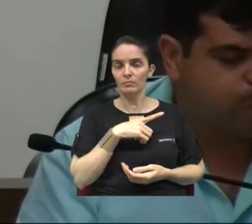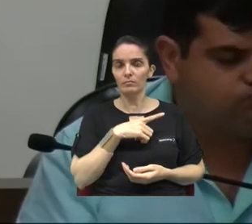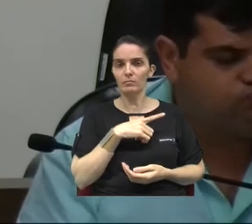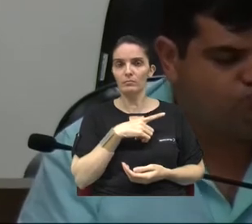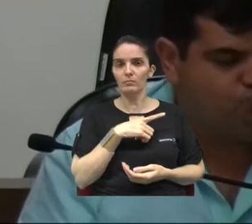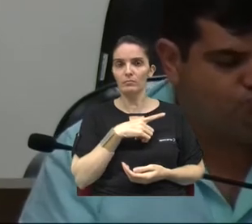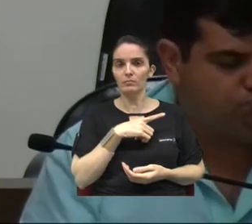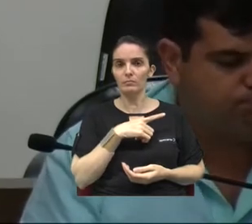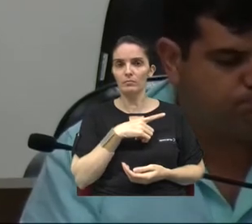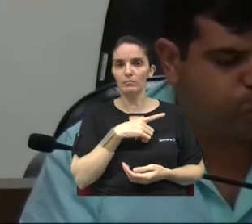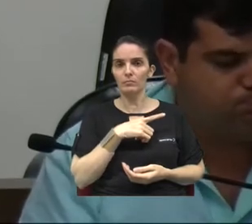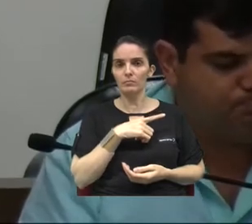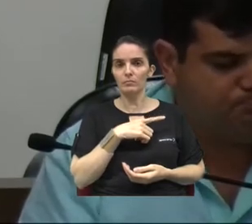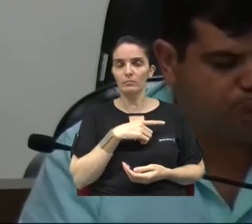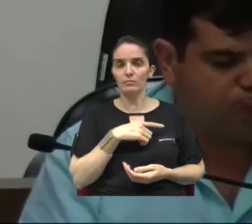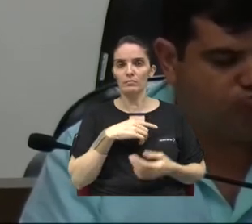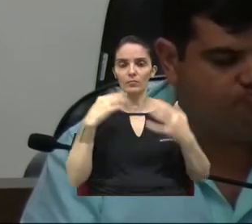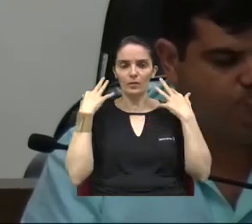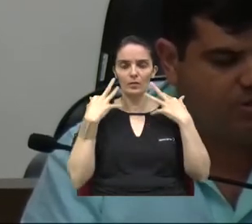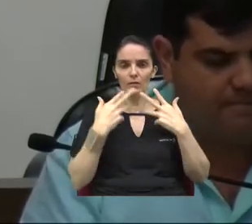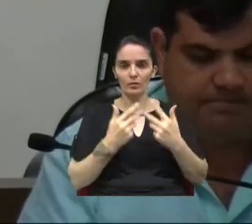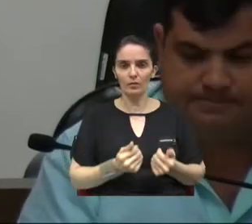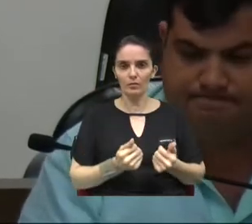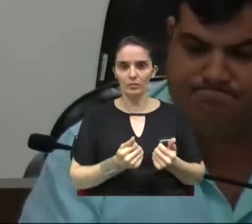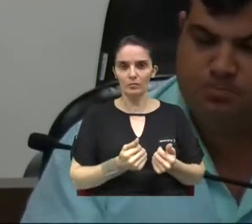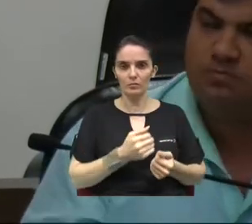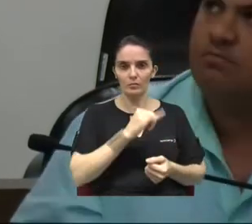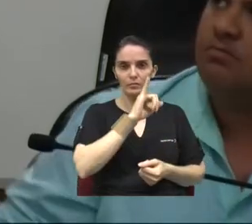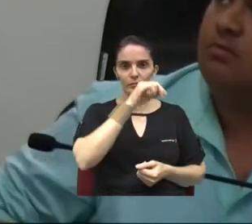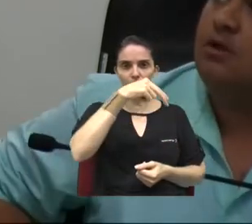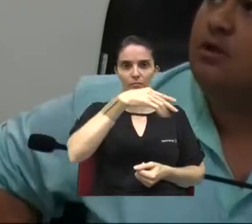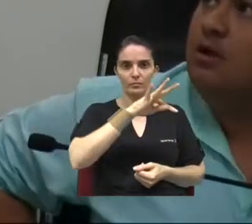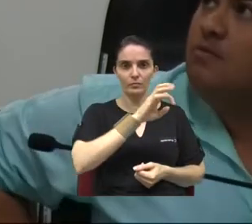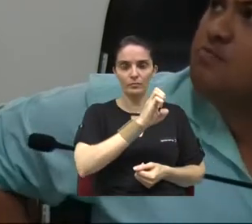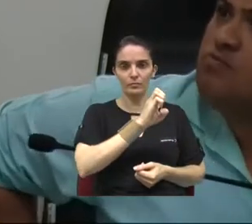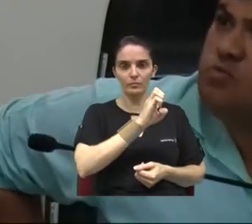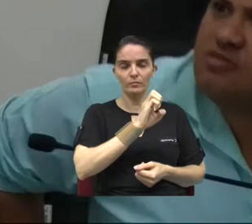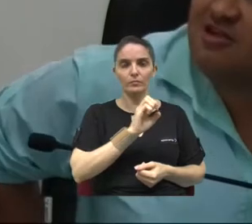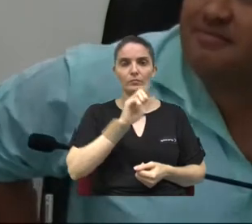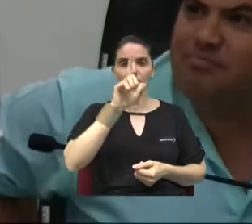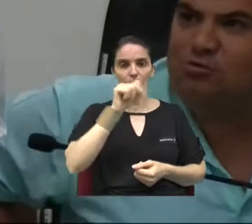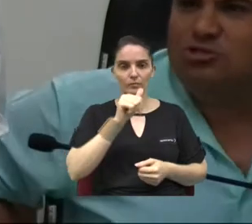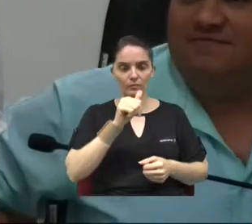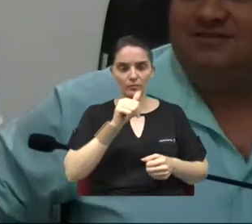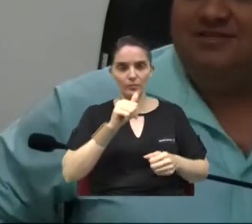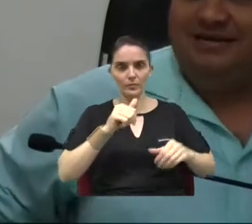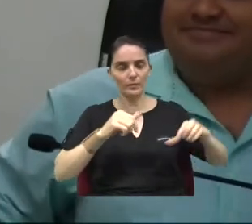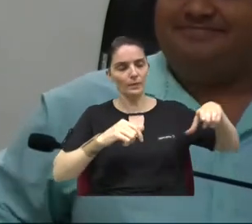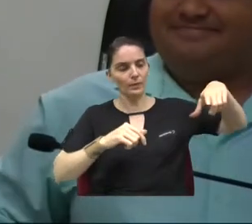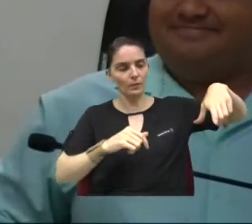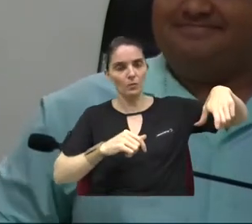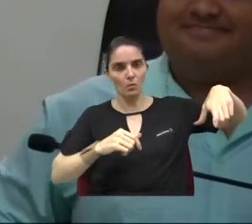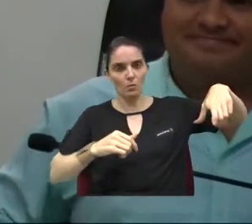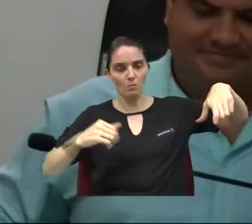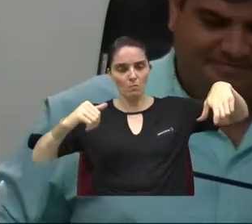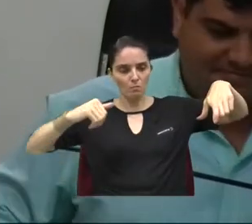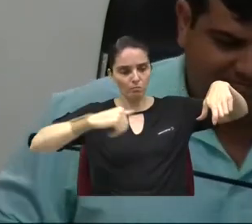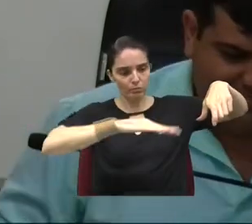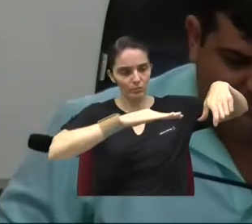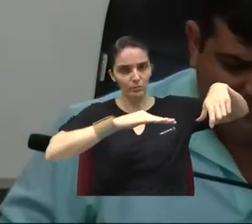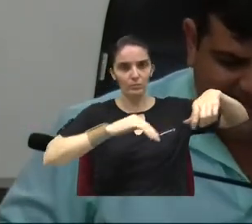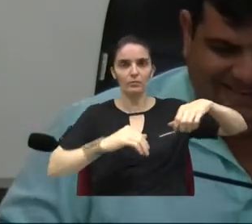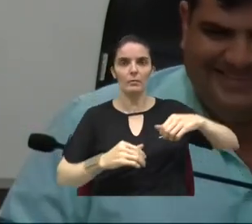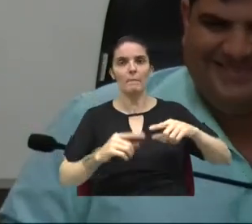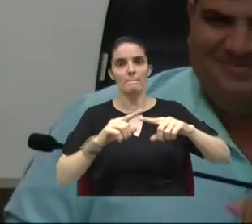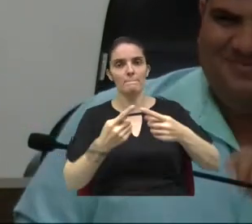o placar, o Leão teve um, o Internacional teve um pênalti no último minuto e acabou errando o pênalti, e senão ia ser uma zebra o jogo, um